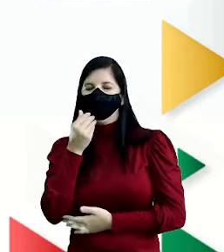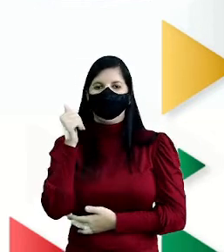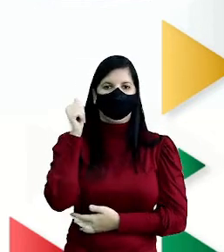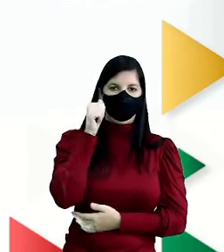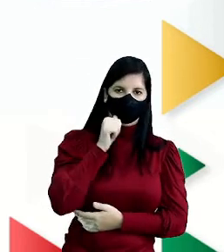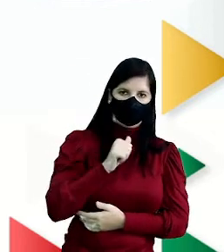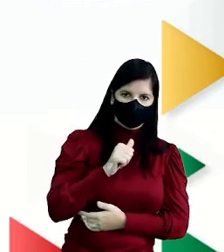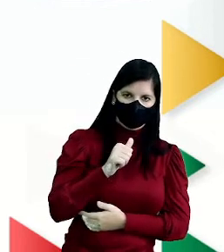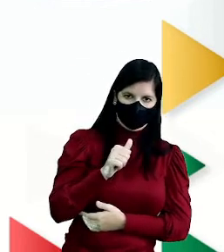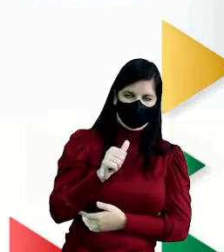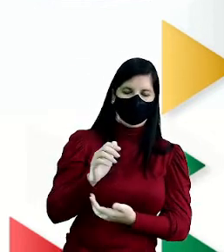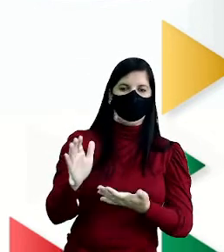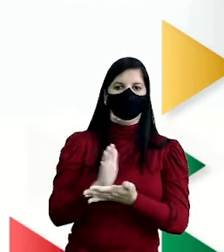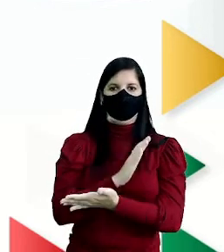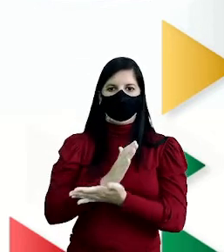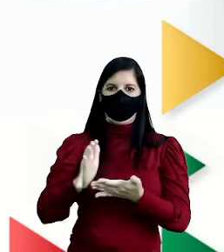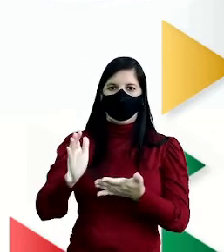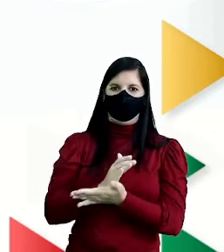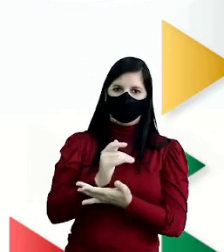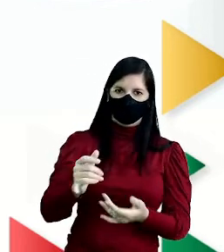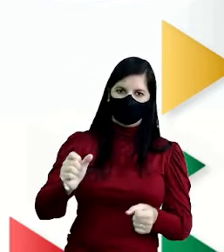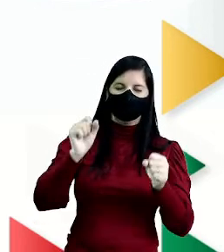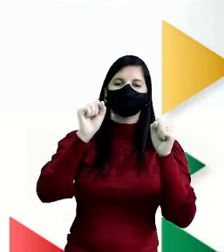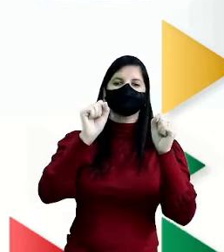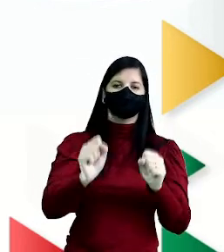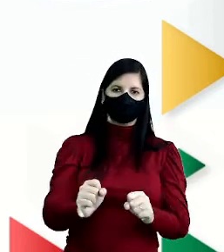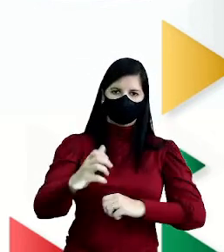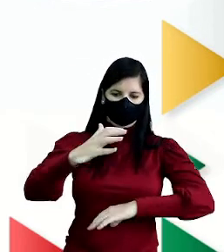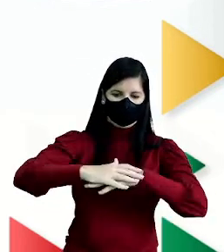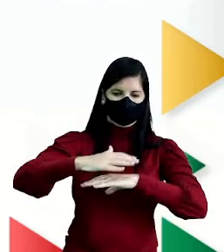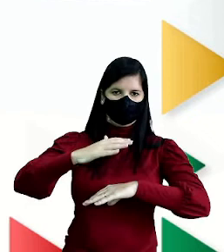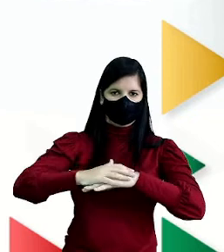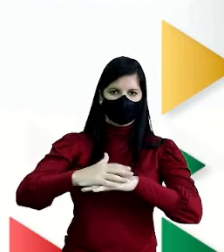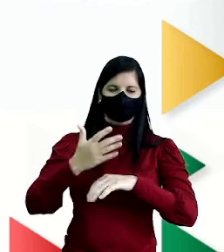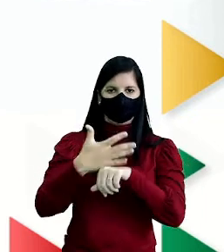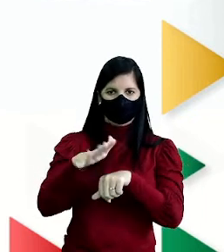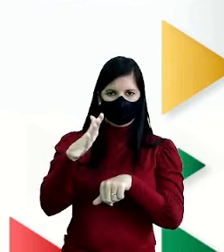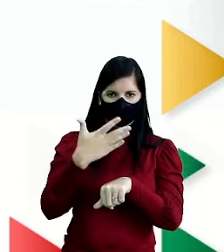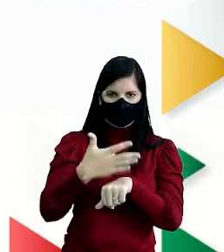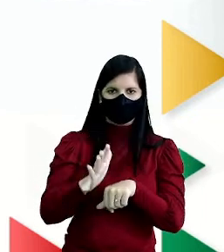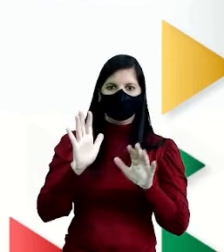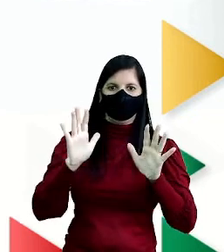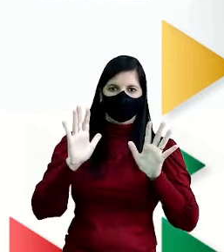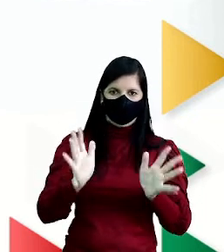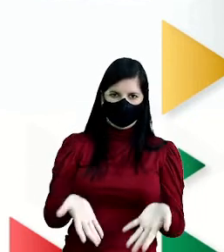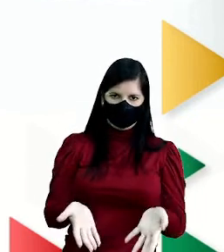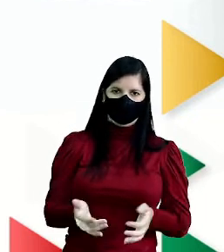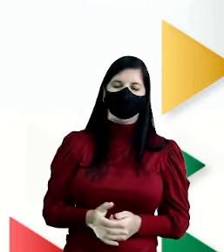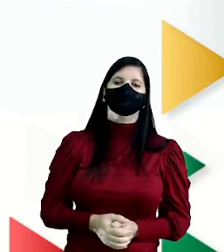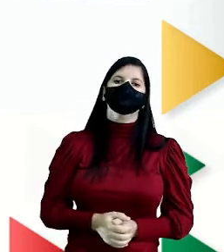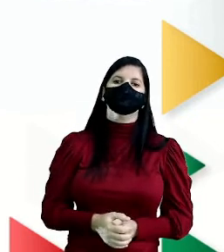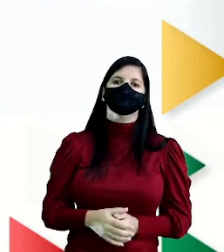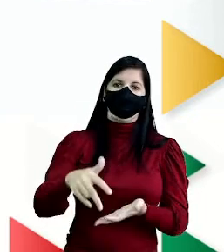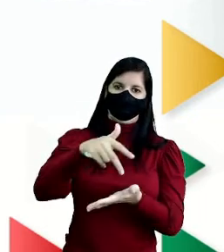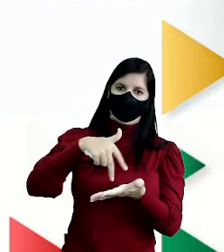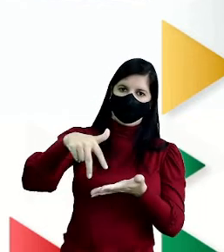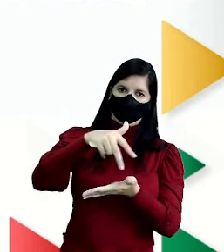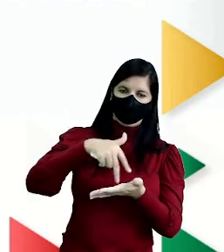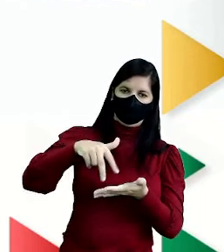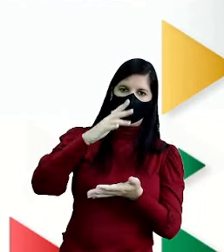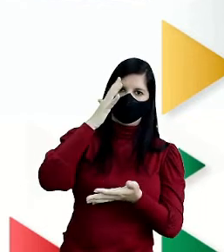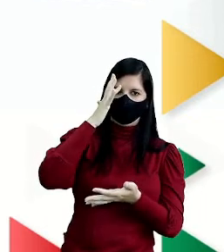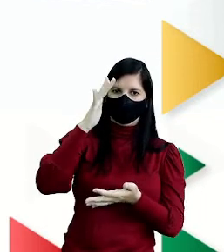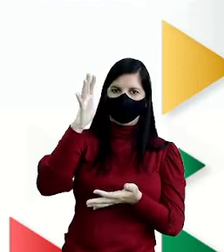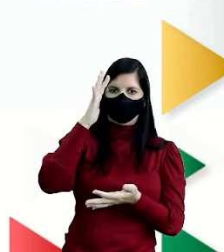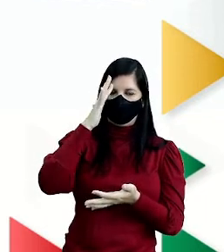algumas danças que só podem ser apresentadas por quem tenha passado por treinamentos e rituais, né? Então, essa dança dos sonhos pode